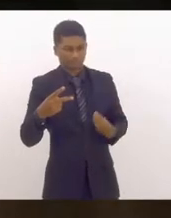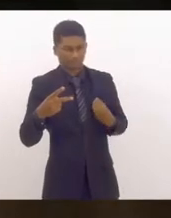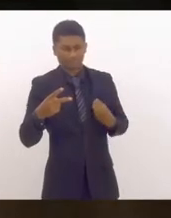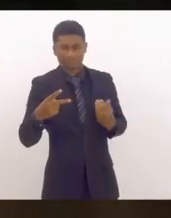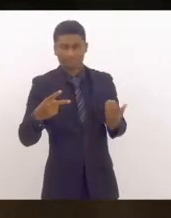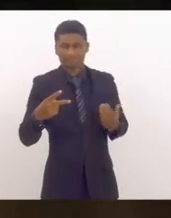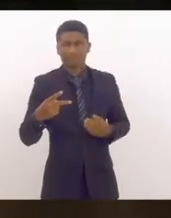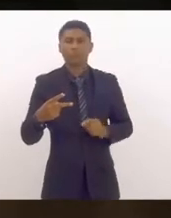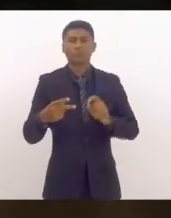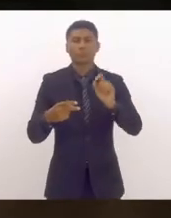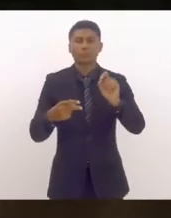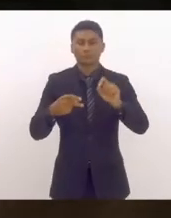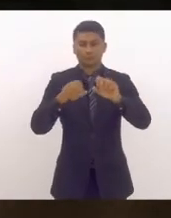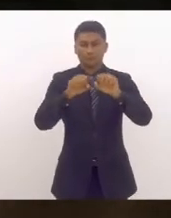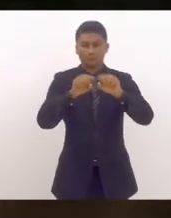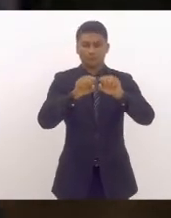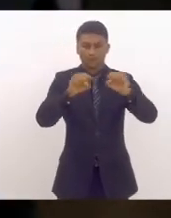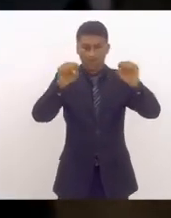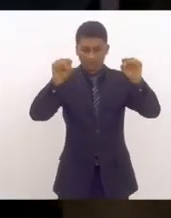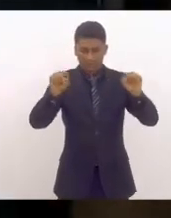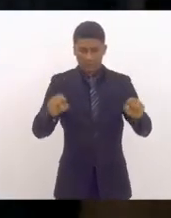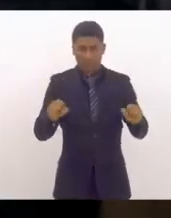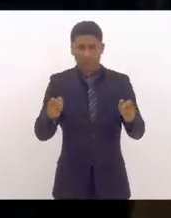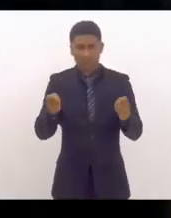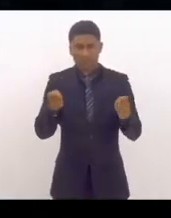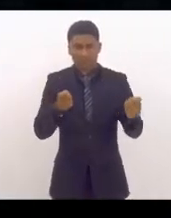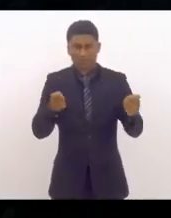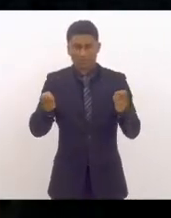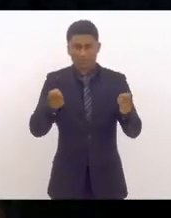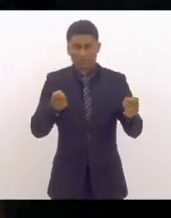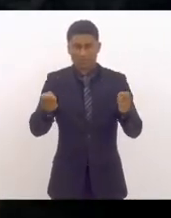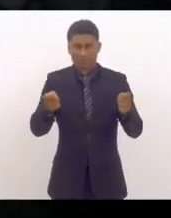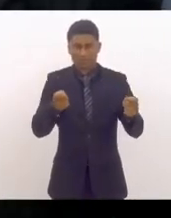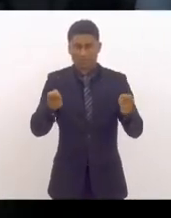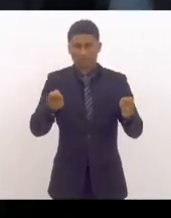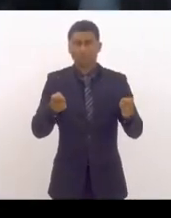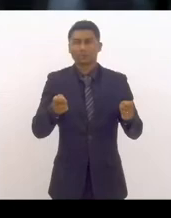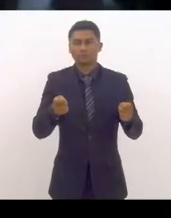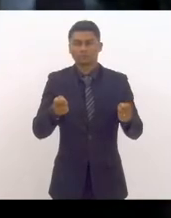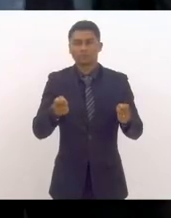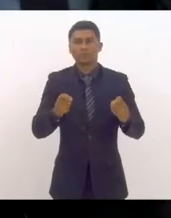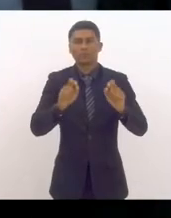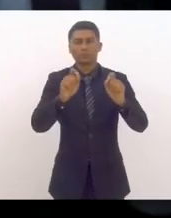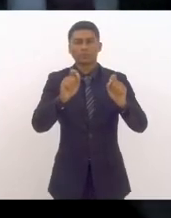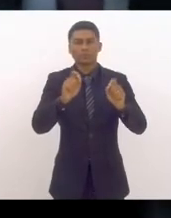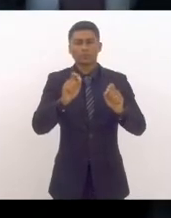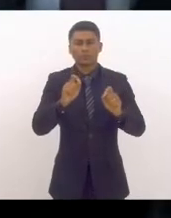No sistema de administração das receitas e